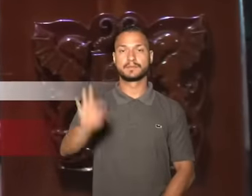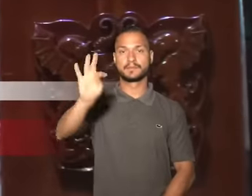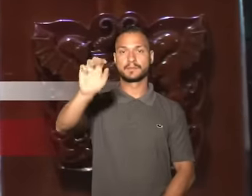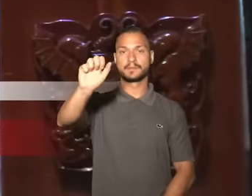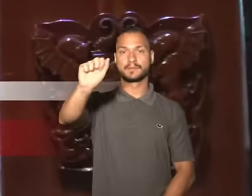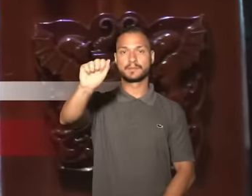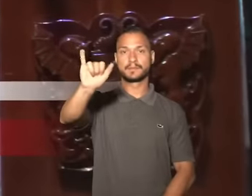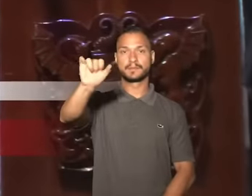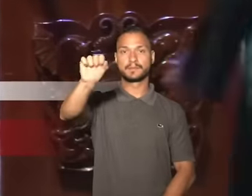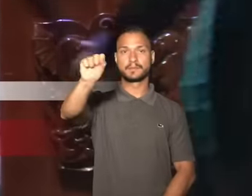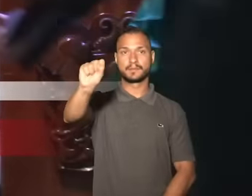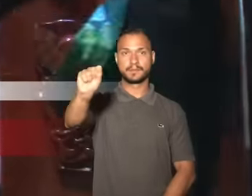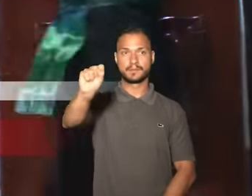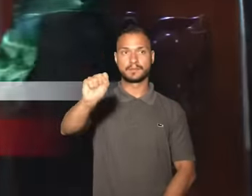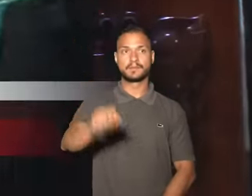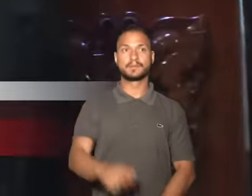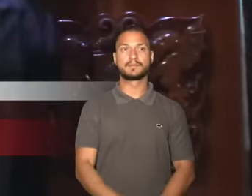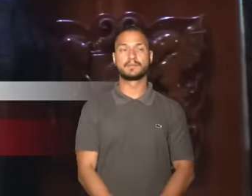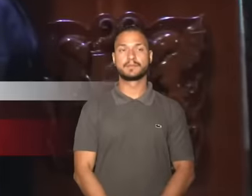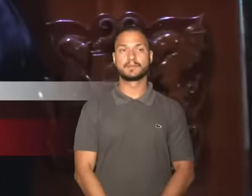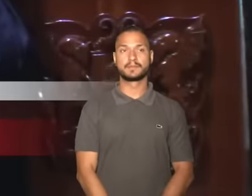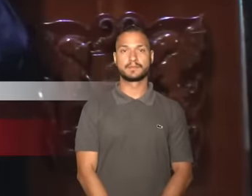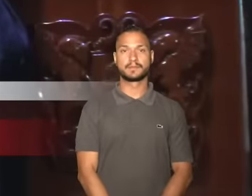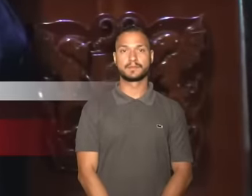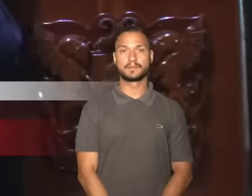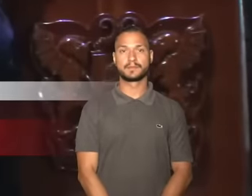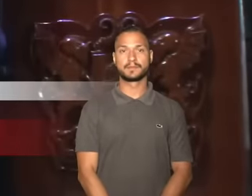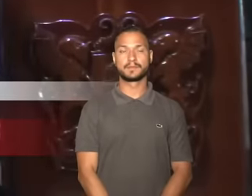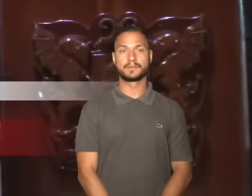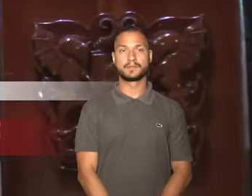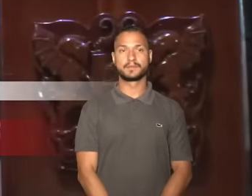Thaís Cupertino Fialho.